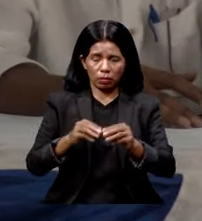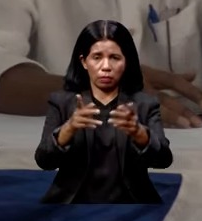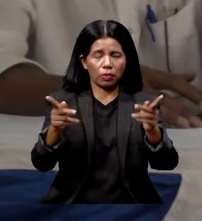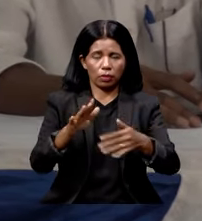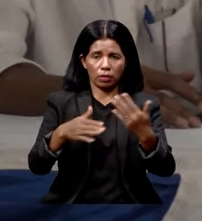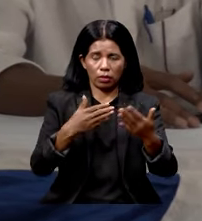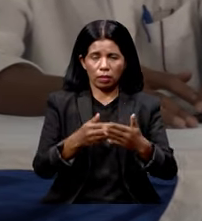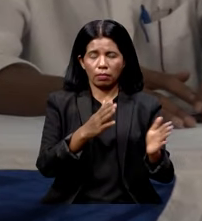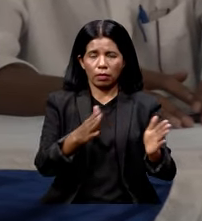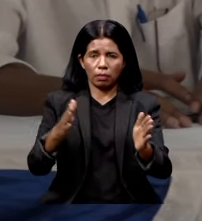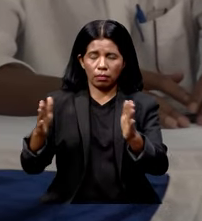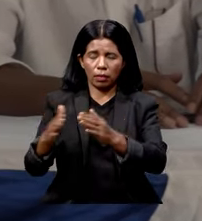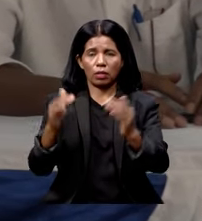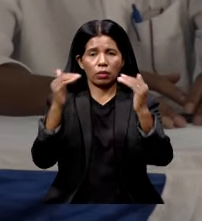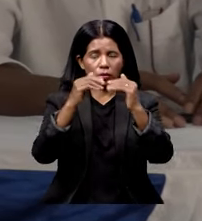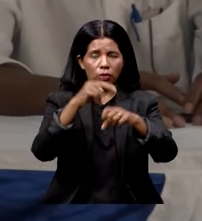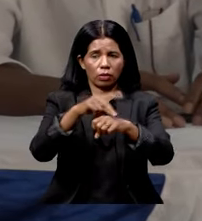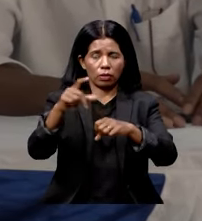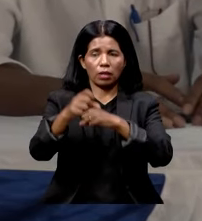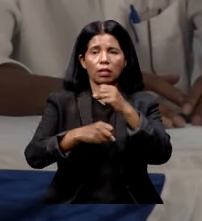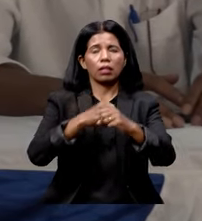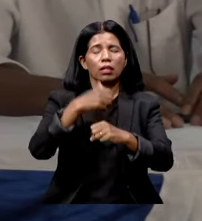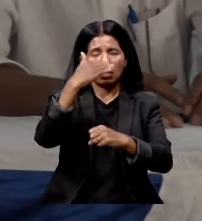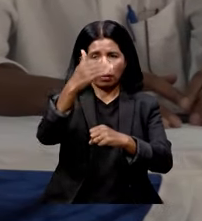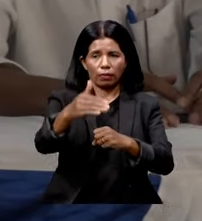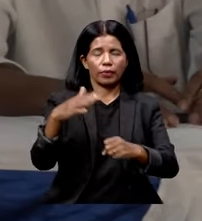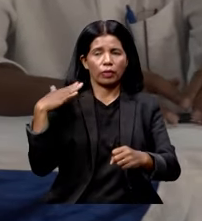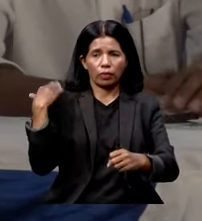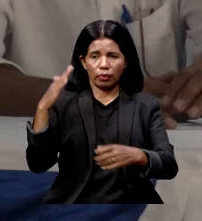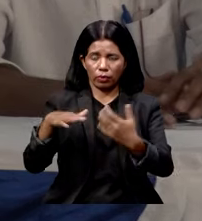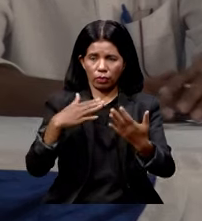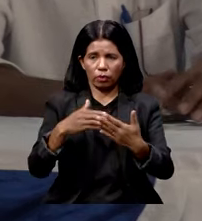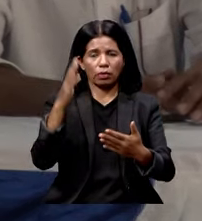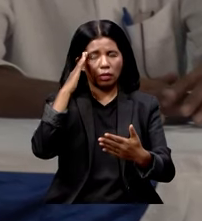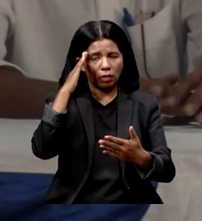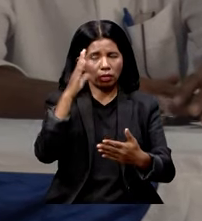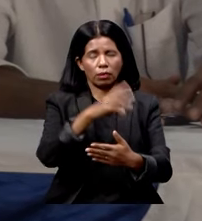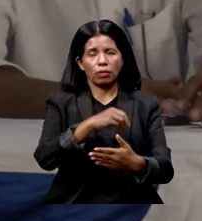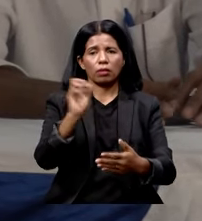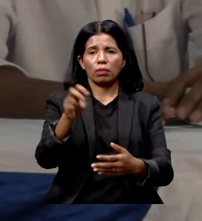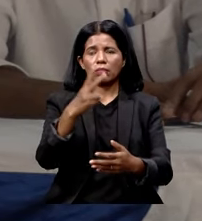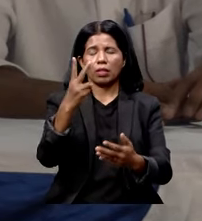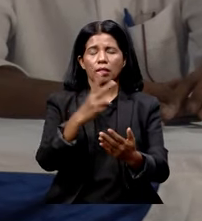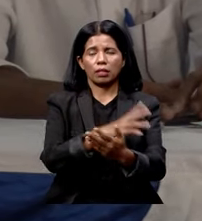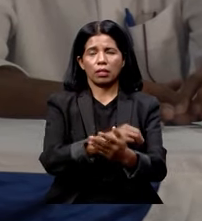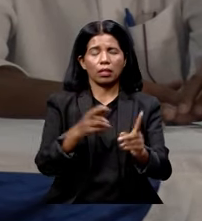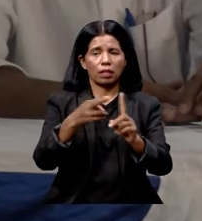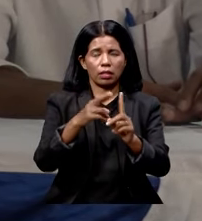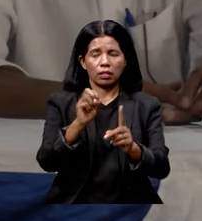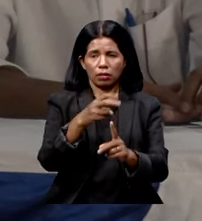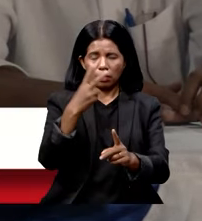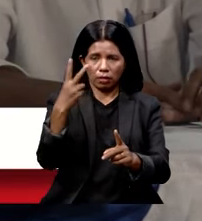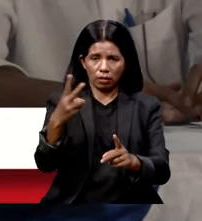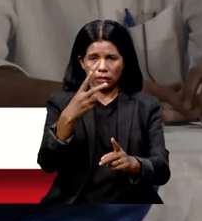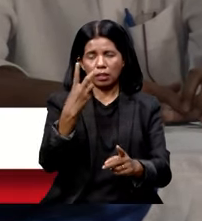ba Congresso Nacional de se realize e Tinangoin. Juventude toma, kaunuen Massacre Santa Santa Cruz, no movimento juvenil ida para